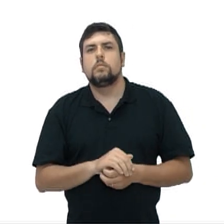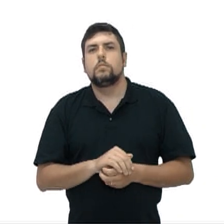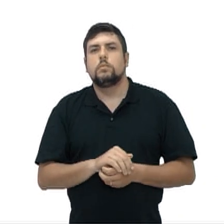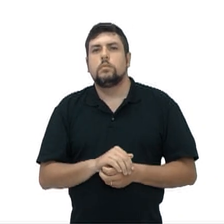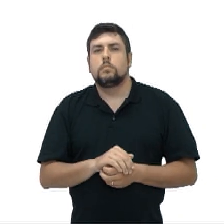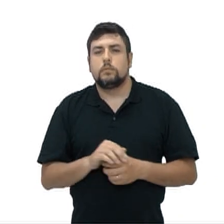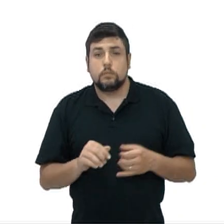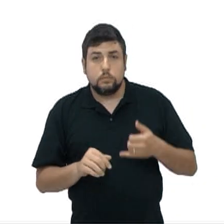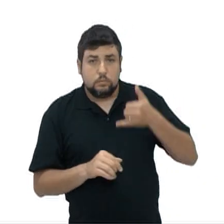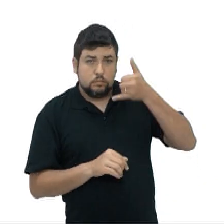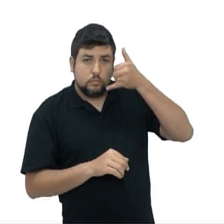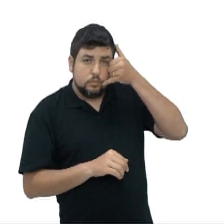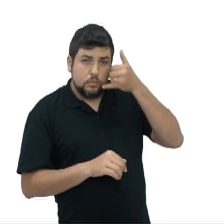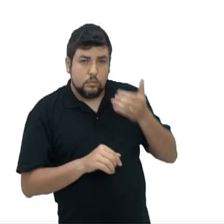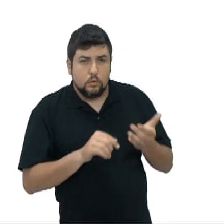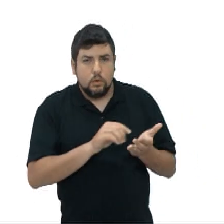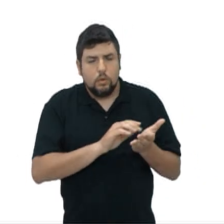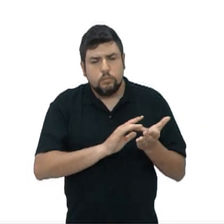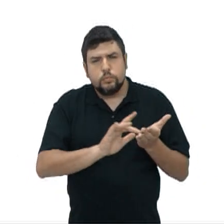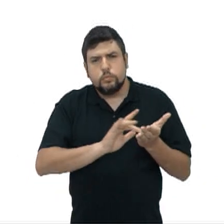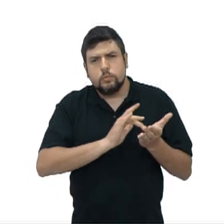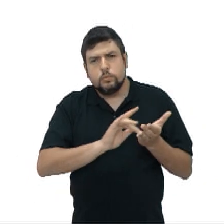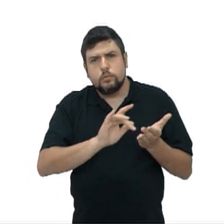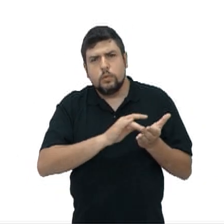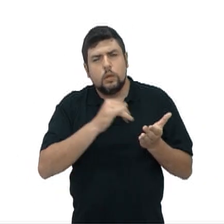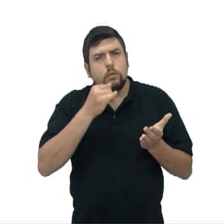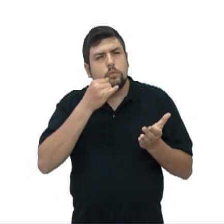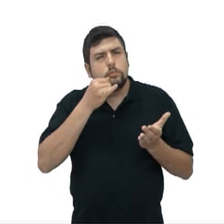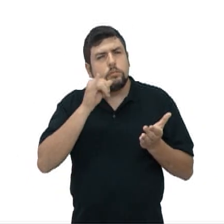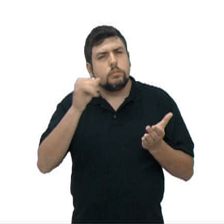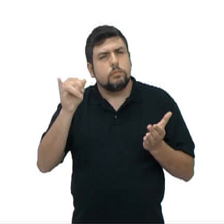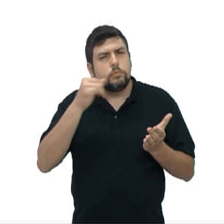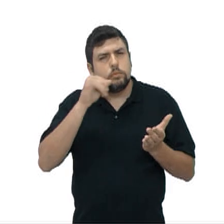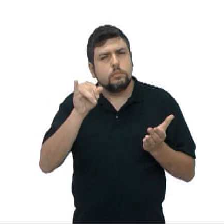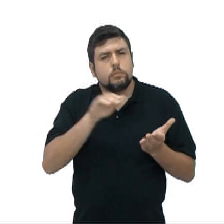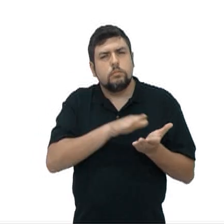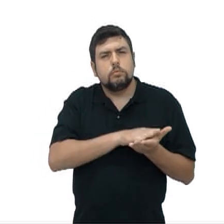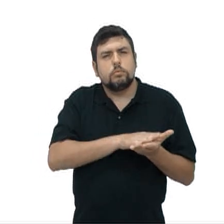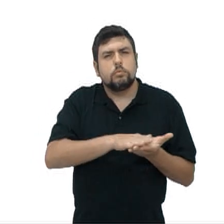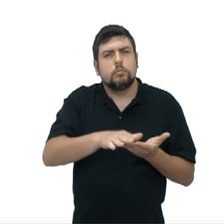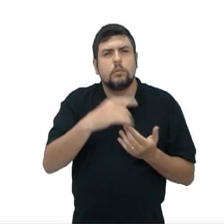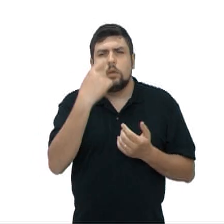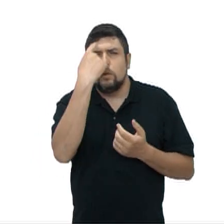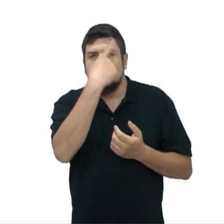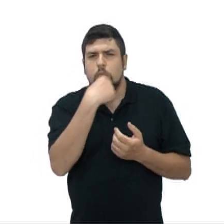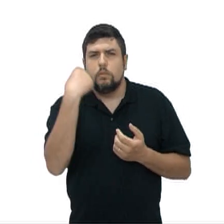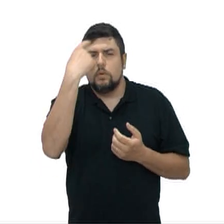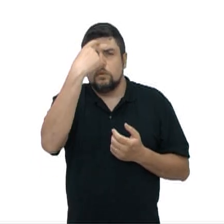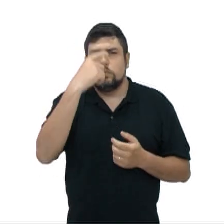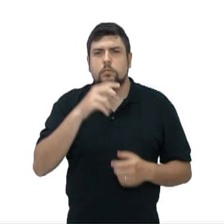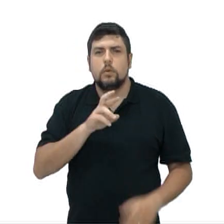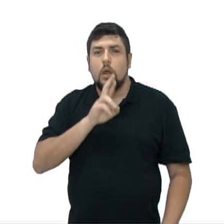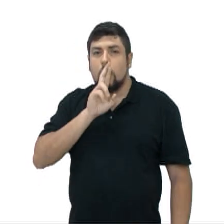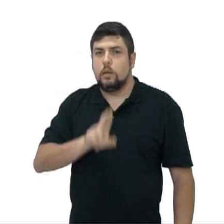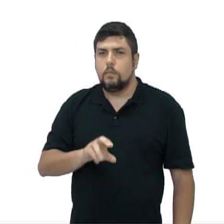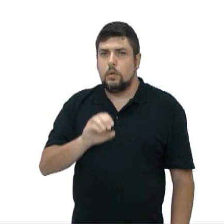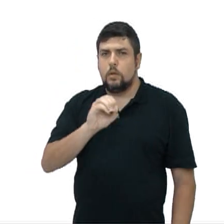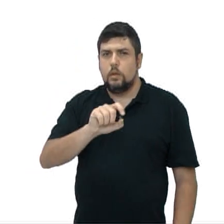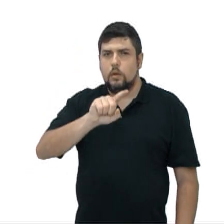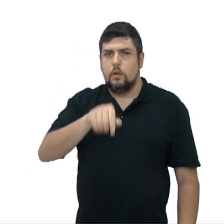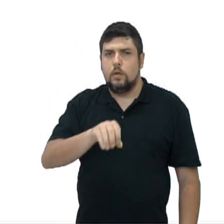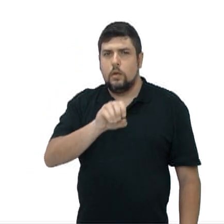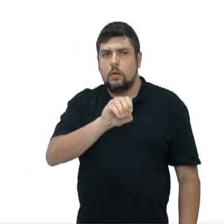corrente pode ser transmitida em 1 hora, né, no caso de um smartphone? A resposta é